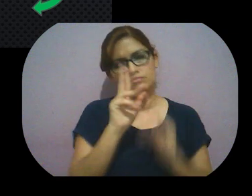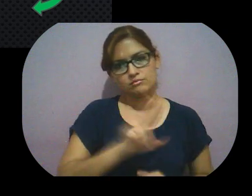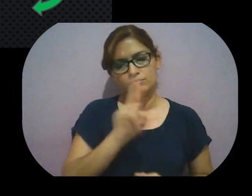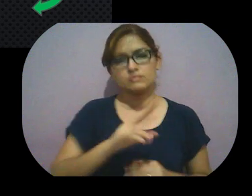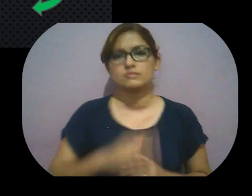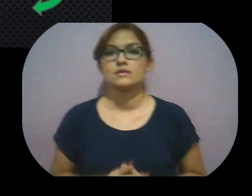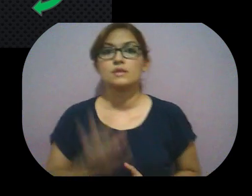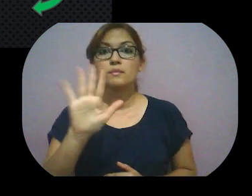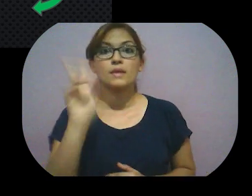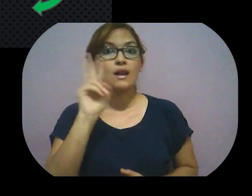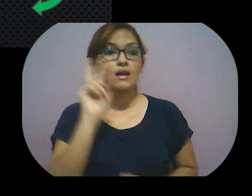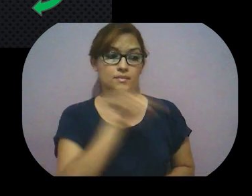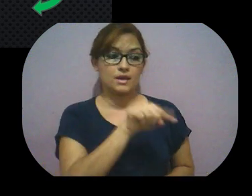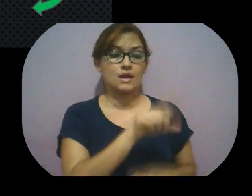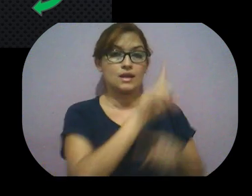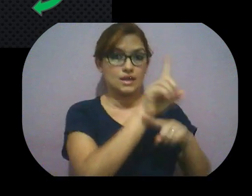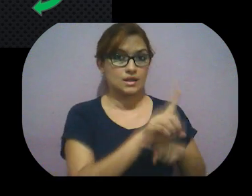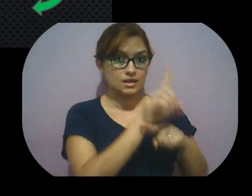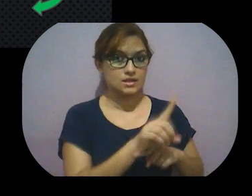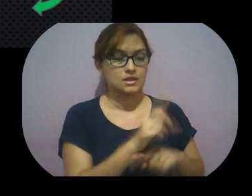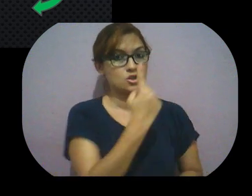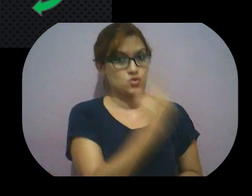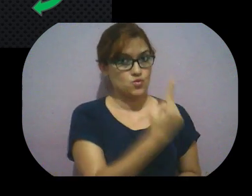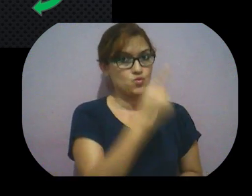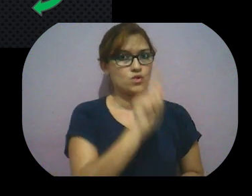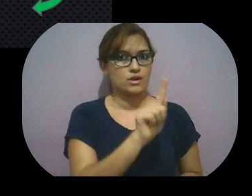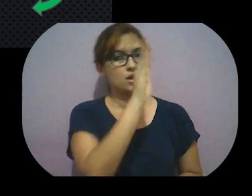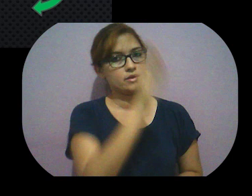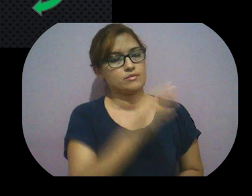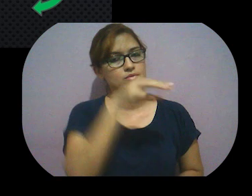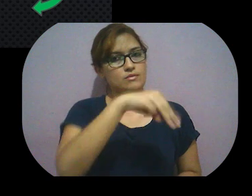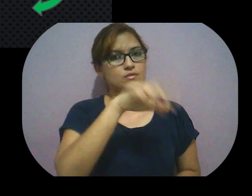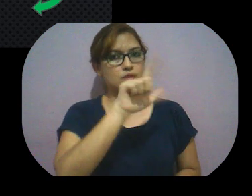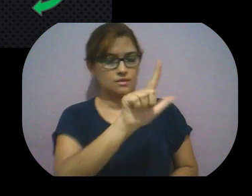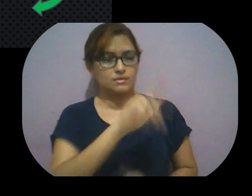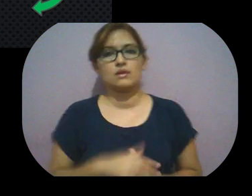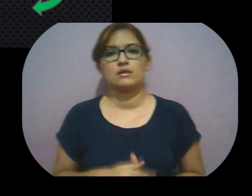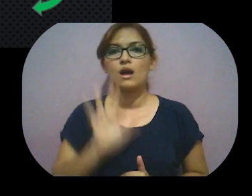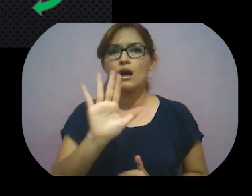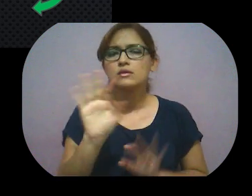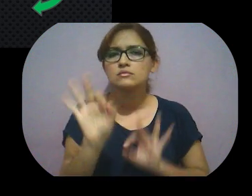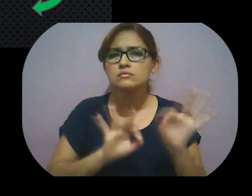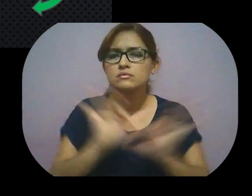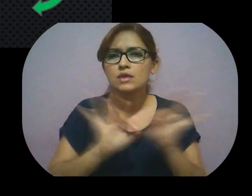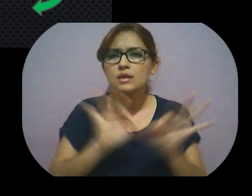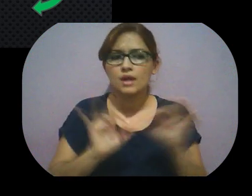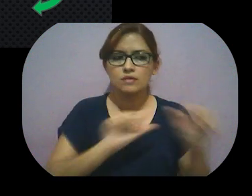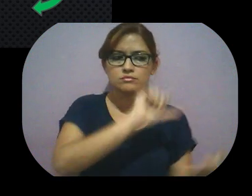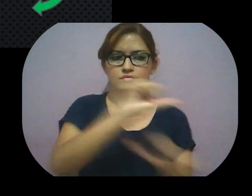da água sanitária é 1 grama por ml. A gente vai preparar essa solução, como eu falei para vocês,